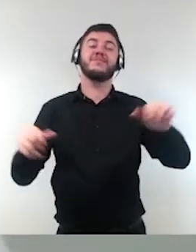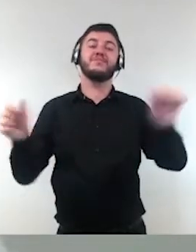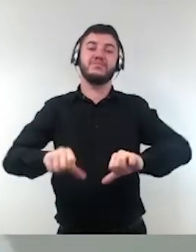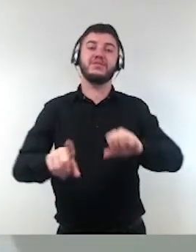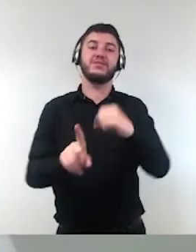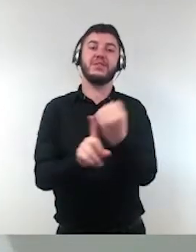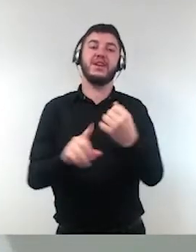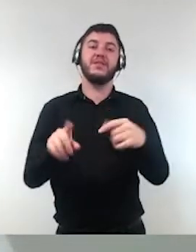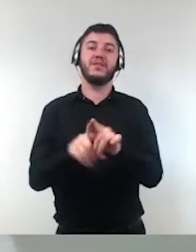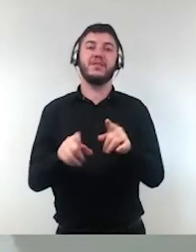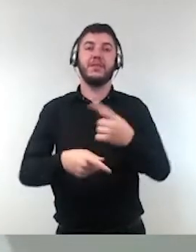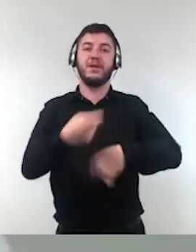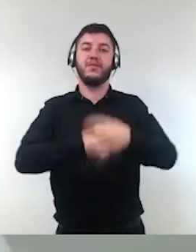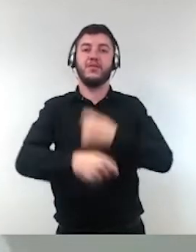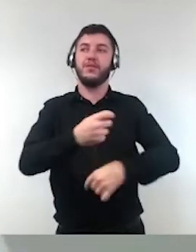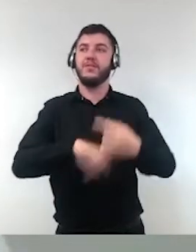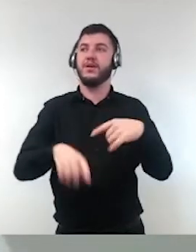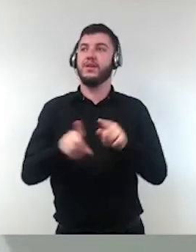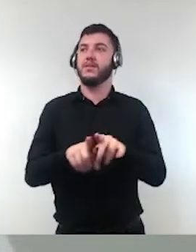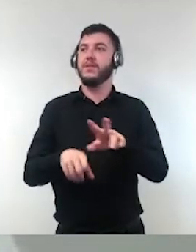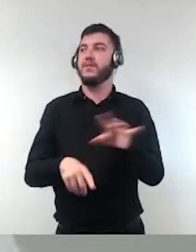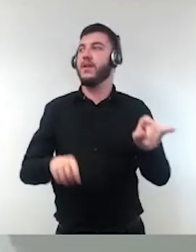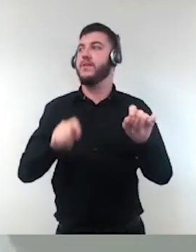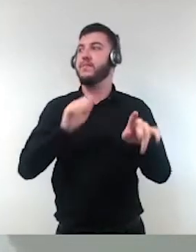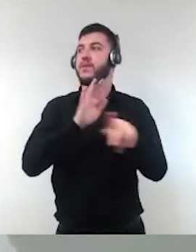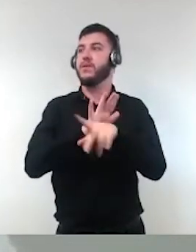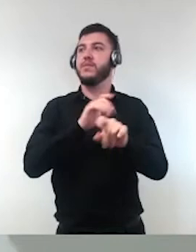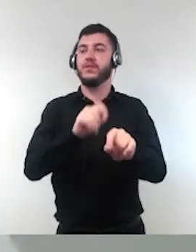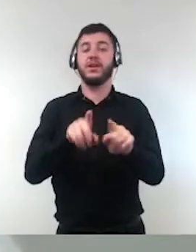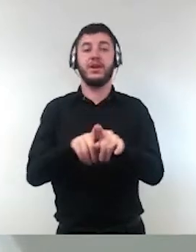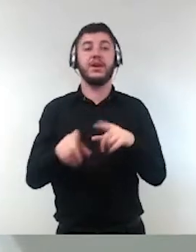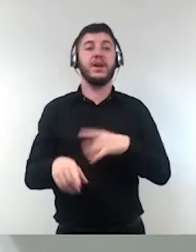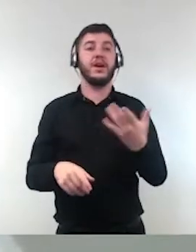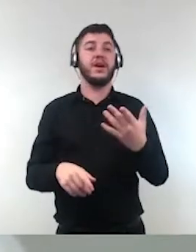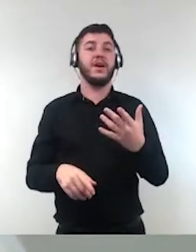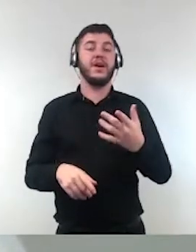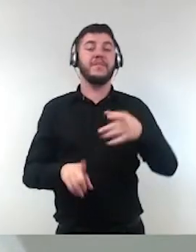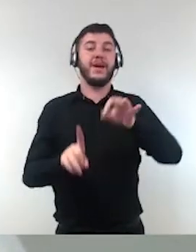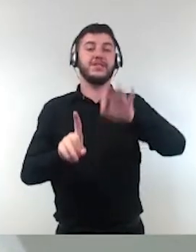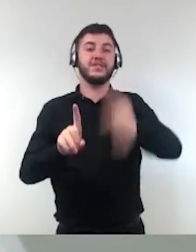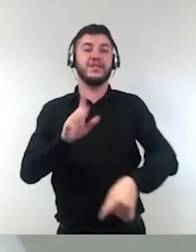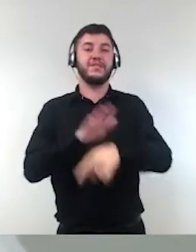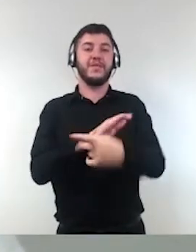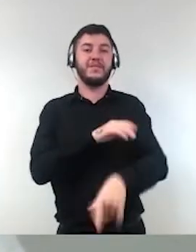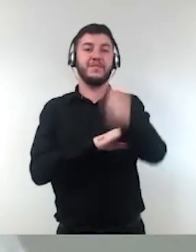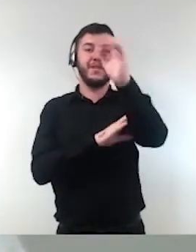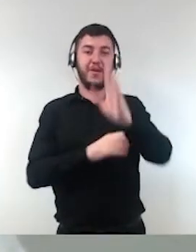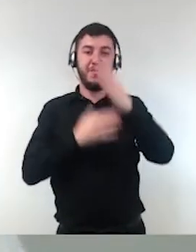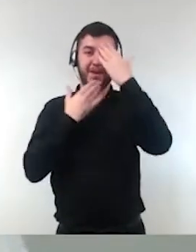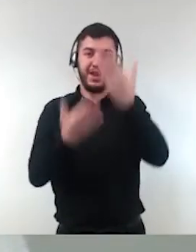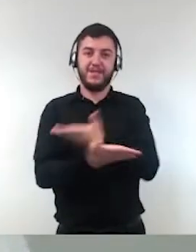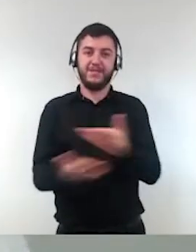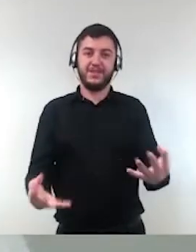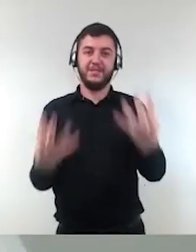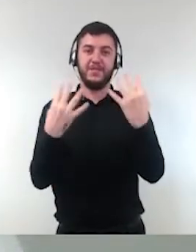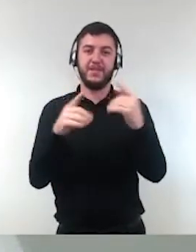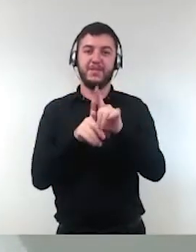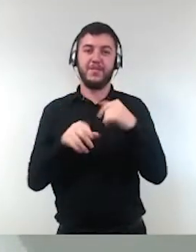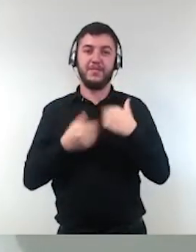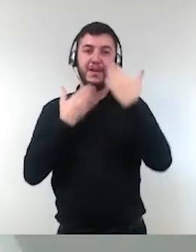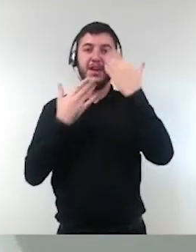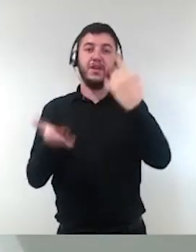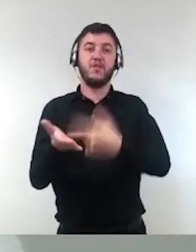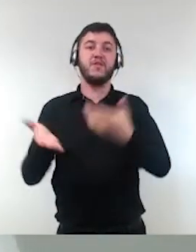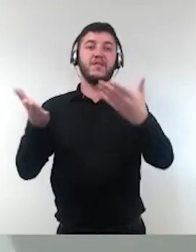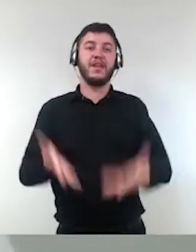Brasil está preparada para esses novos tempos. Muito obrigada por me ouvirem, obrigada por me convidarem e